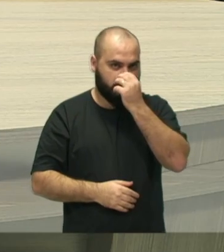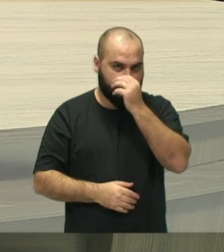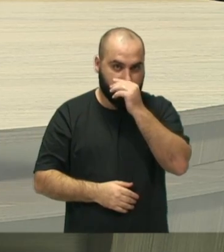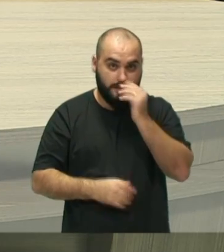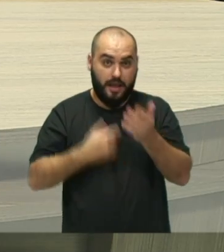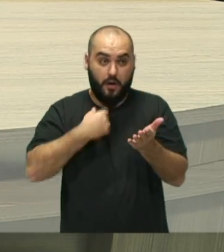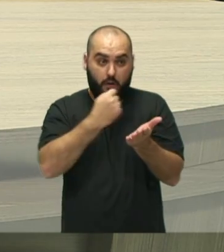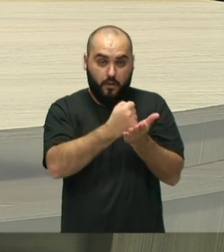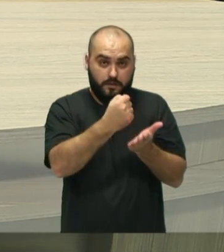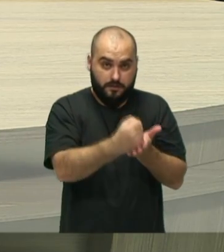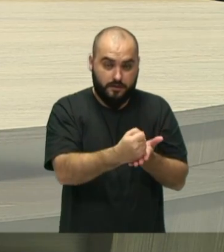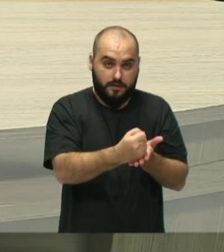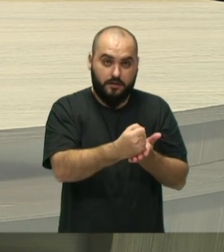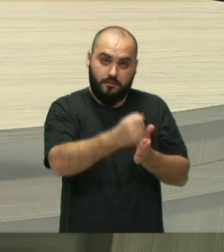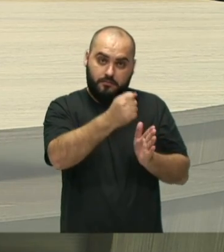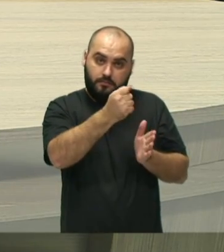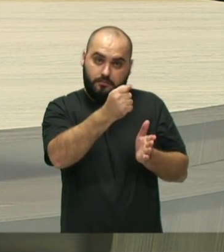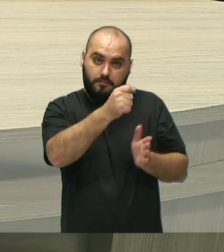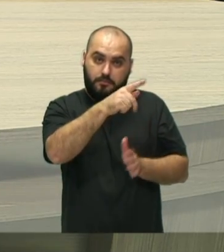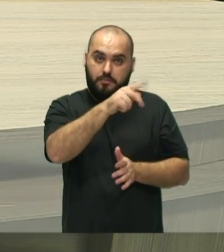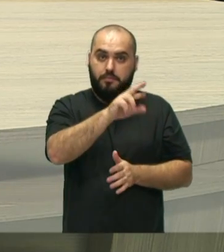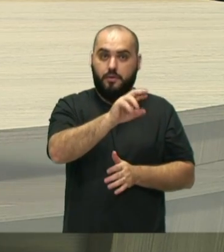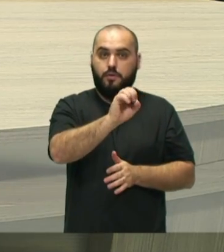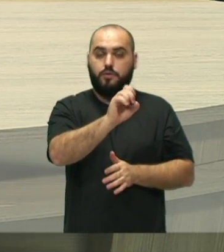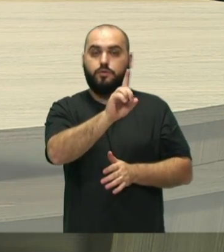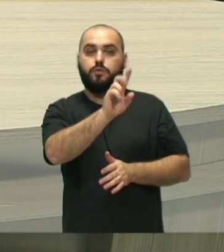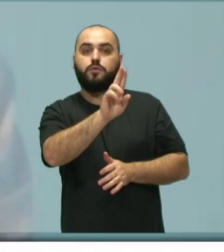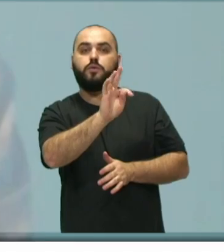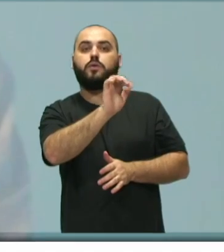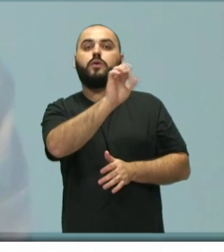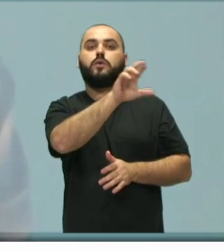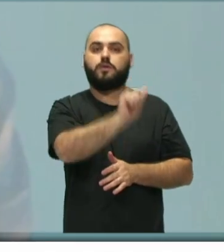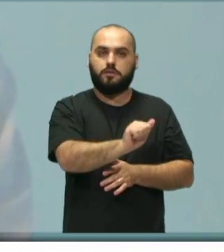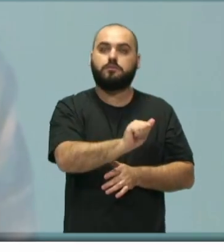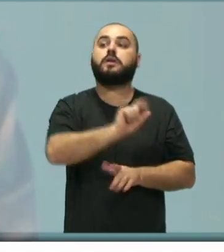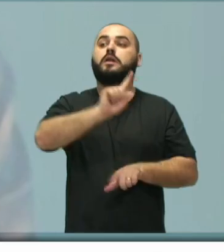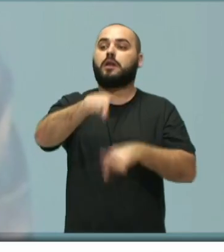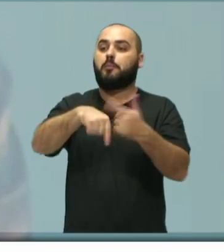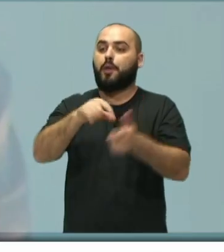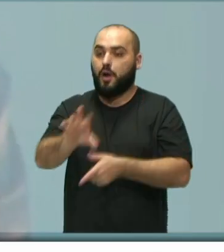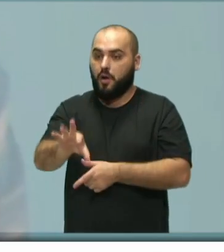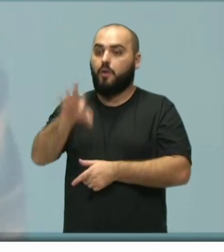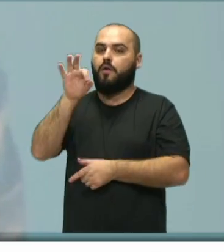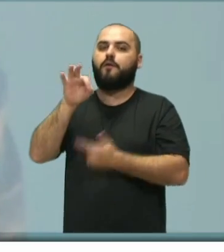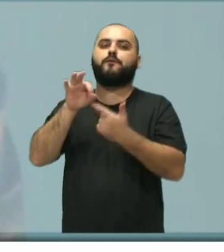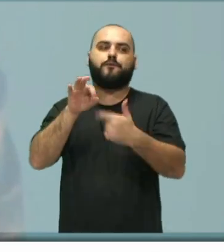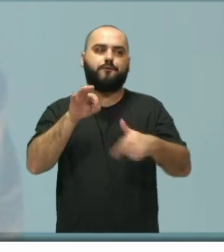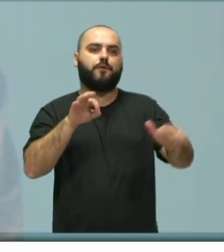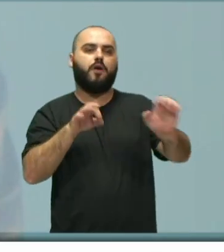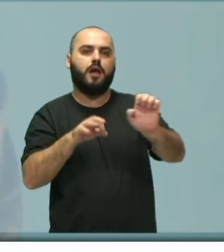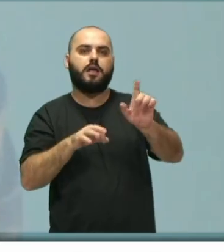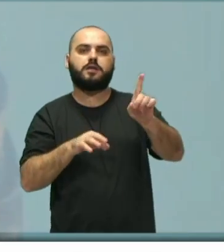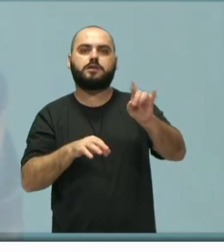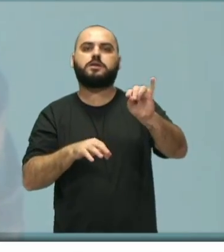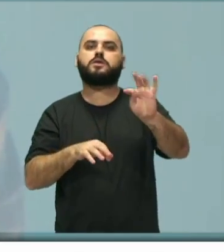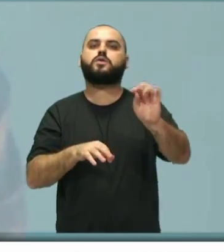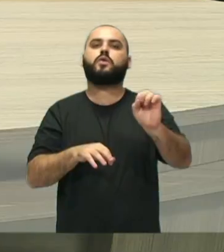contratei a produtora cultural, né? A Gica. Aí depois que foi selecionado, nós fomos para a editora para produzir o